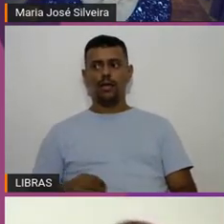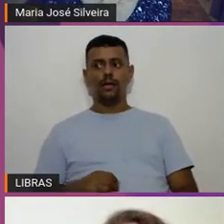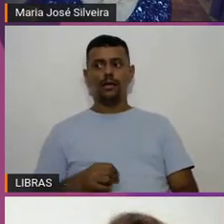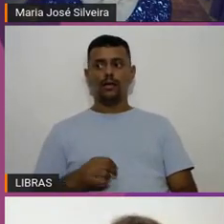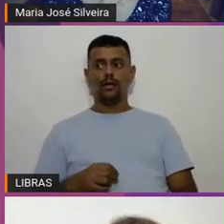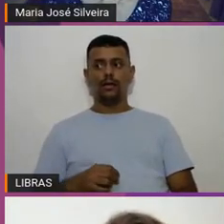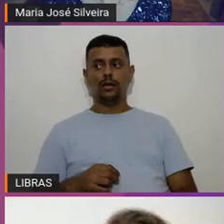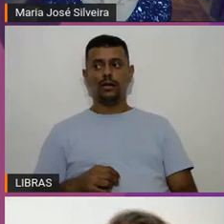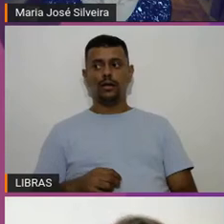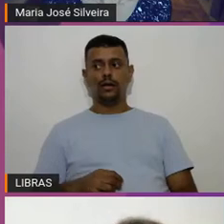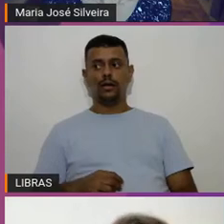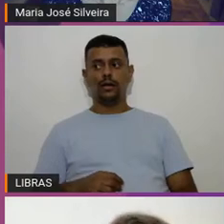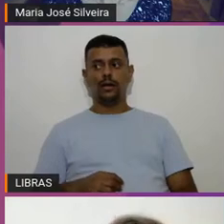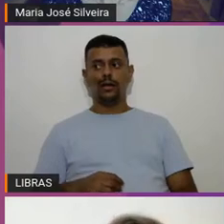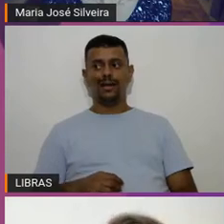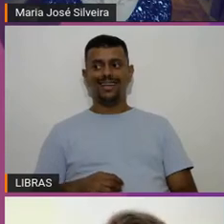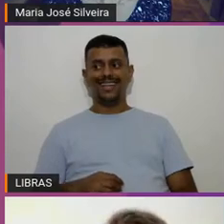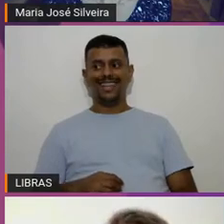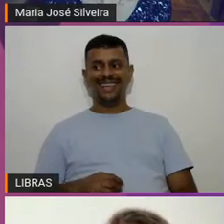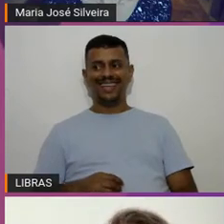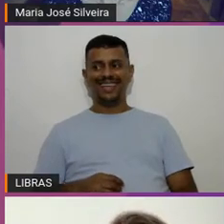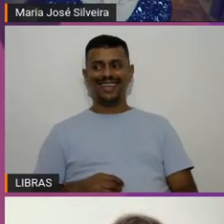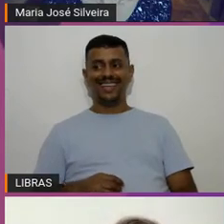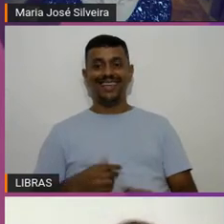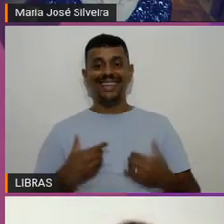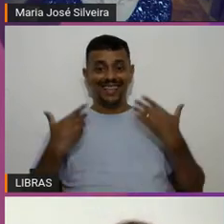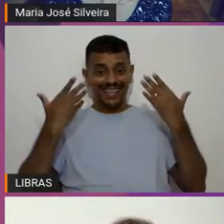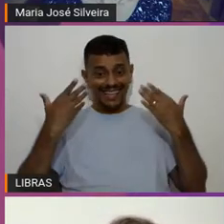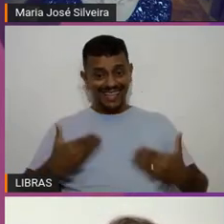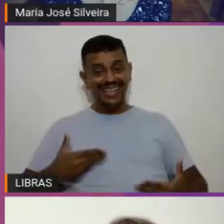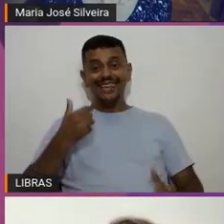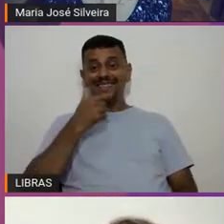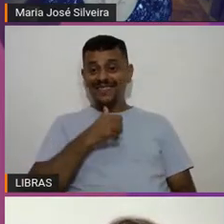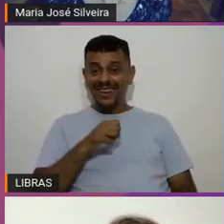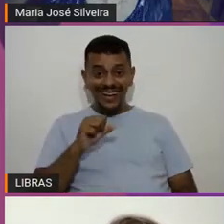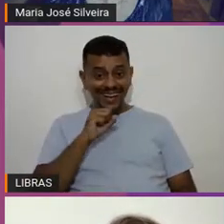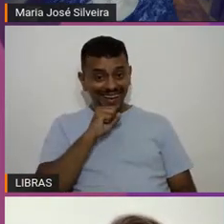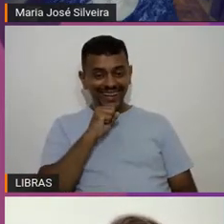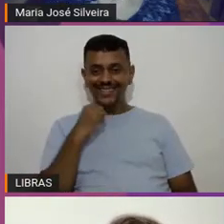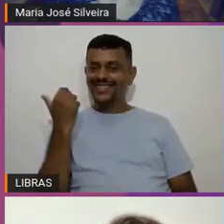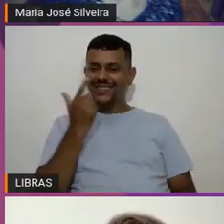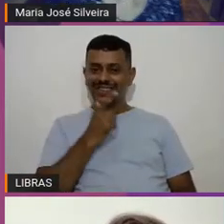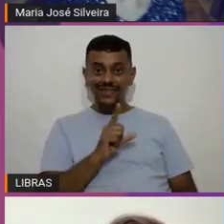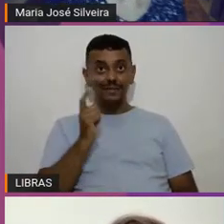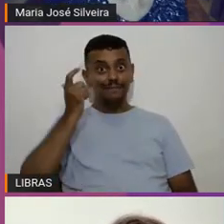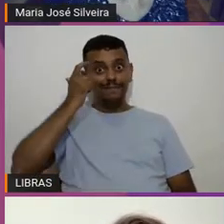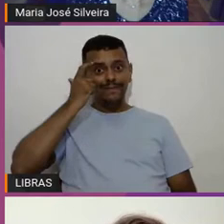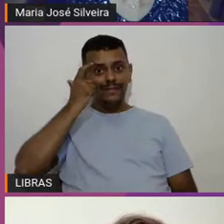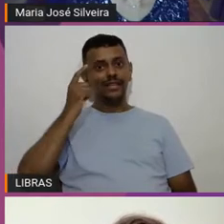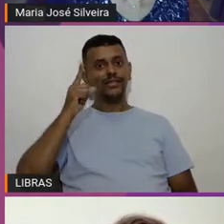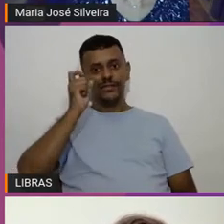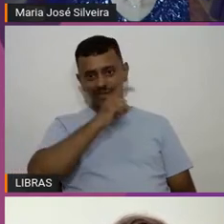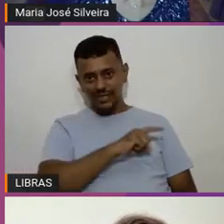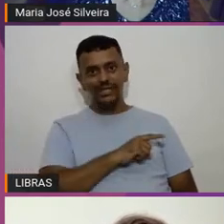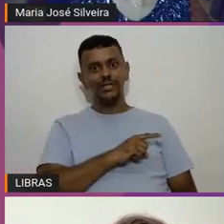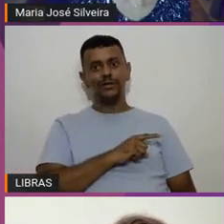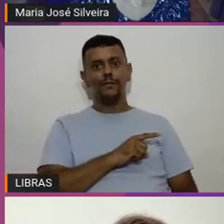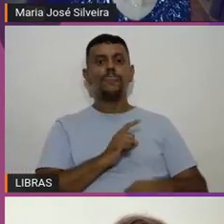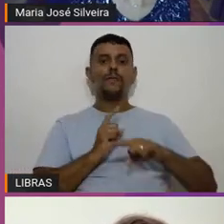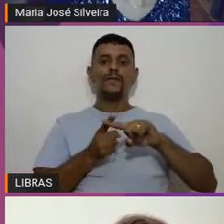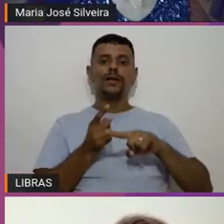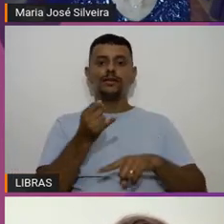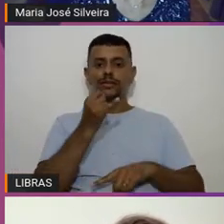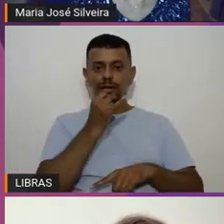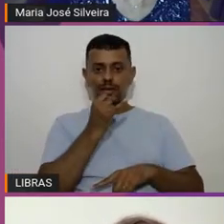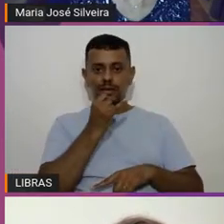uma pessoa completamente sem memória e depois fica me tornei mãe e acho muito difícil eu não consigo ter uma clareza que eu gostei lá tem o que acontece comigo